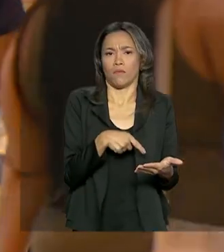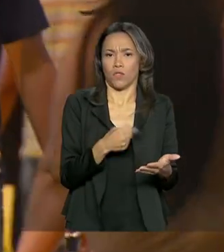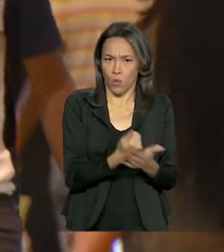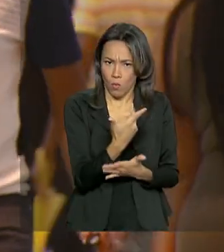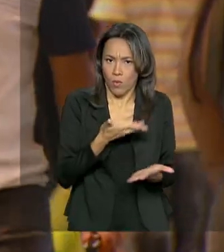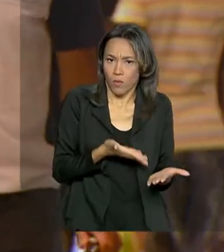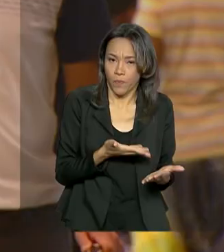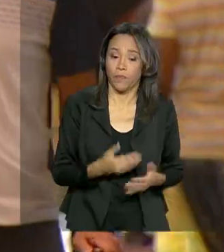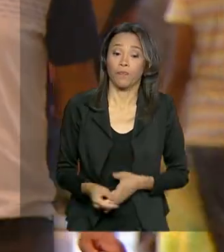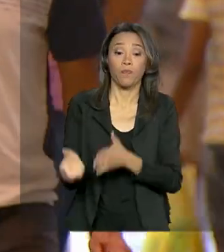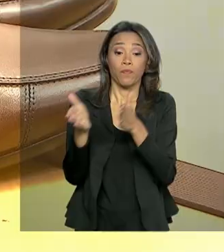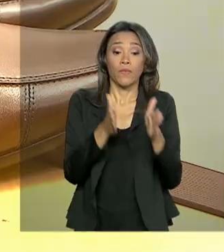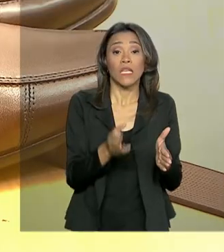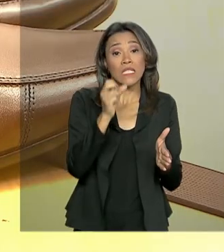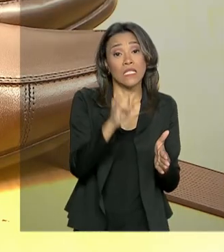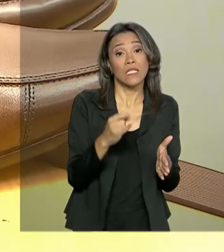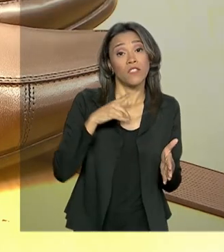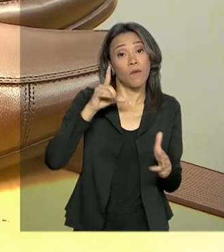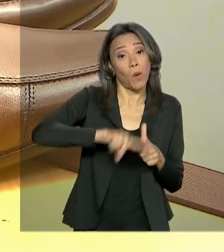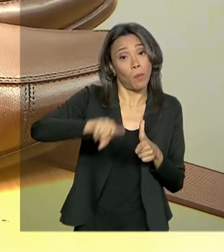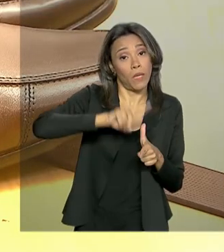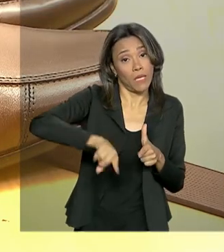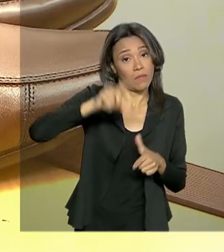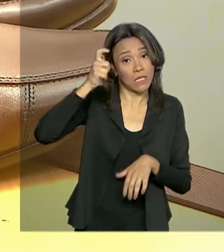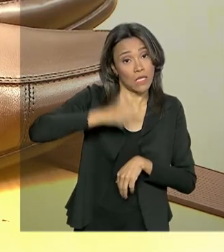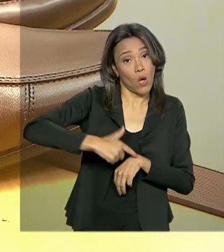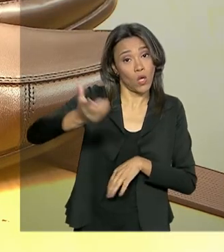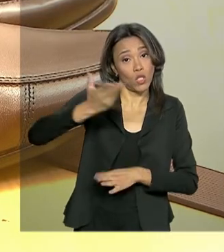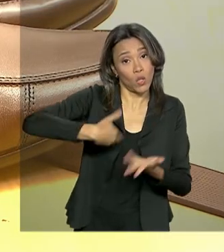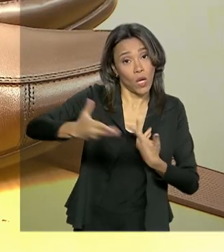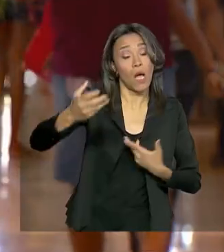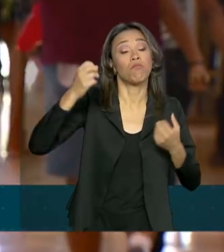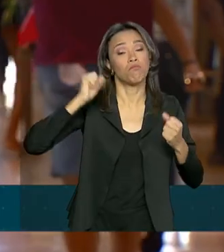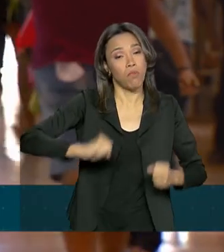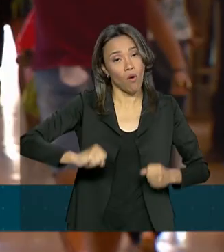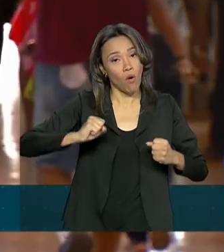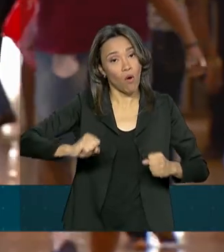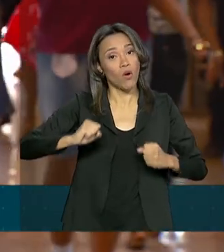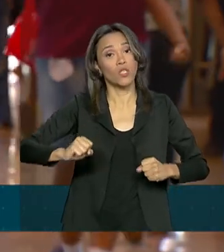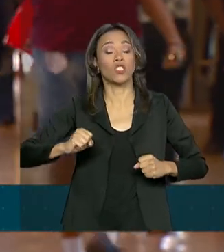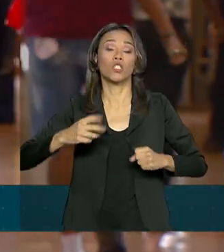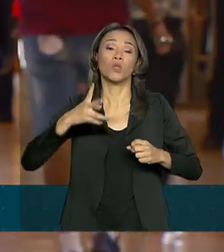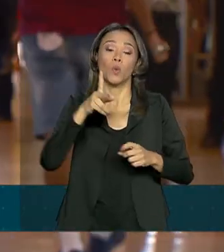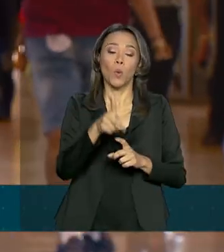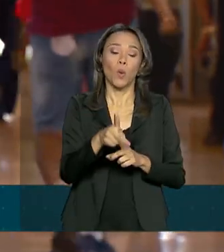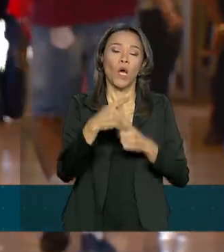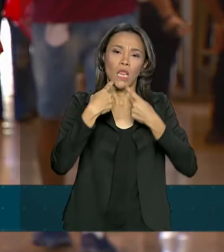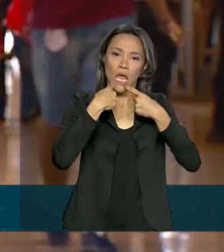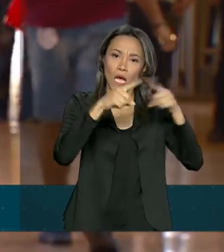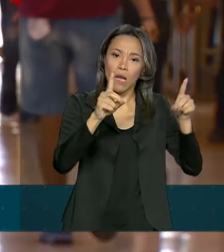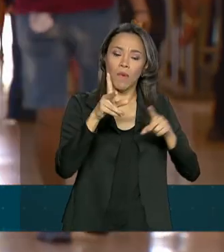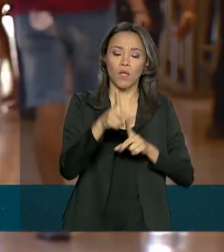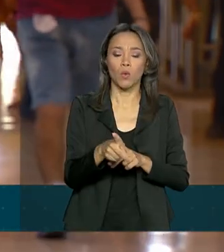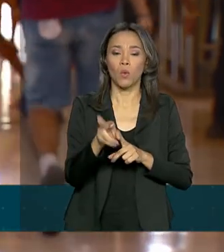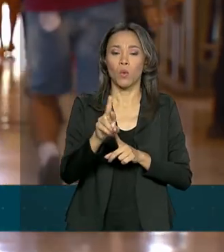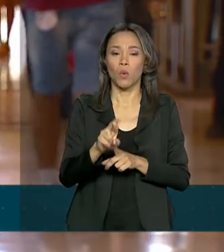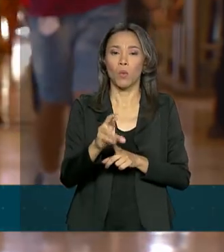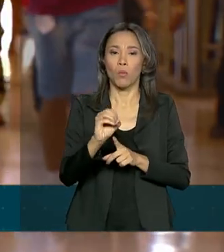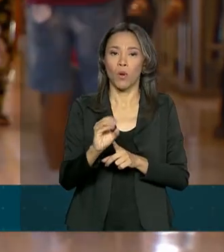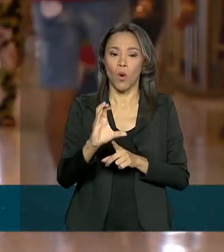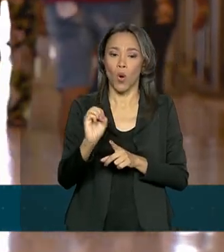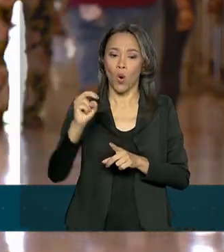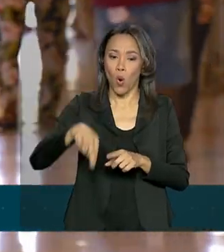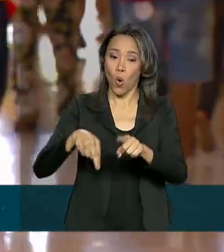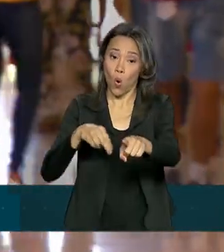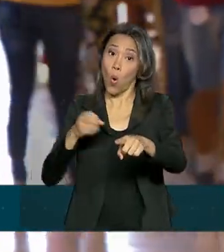problemas na hora de trocar um produto pode acionar o procon ou entrar no site consumidor ponto gov.br